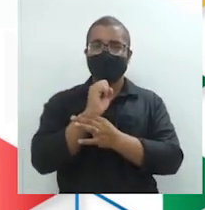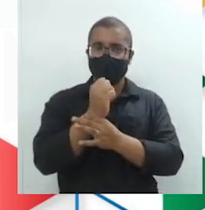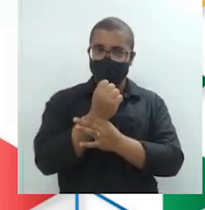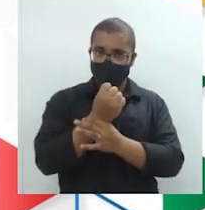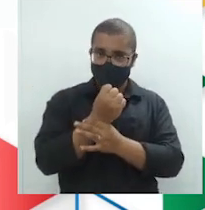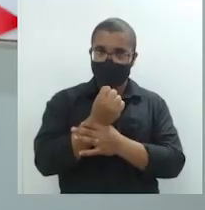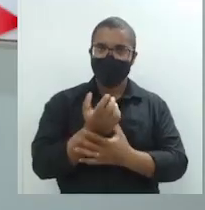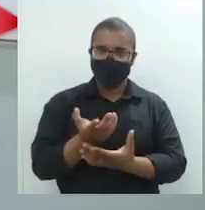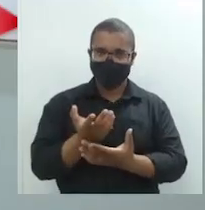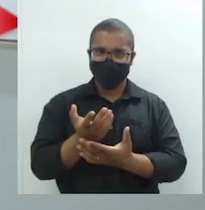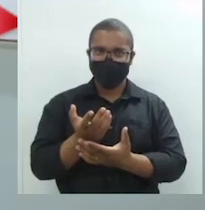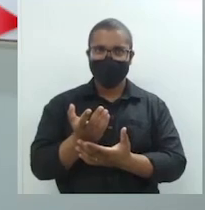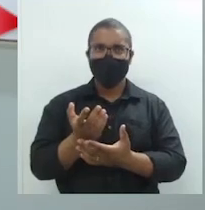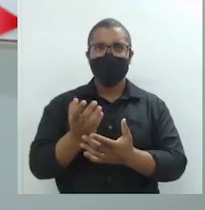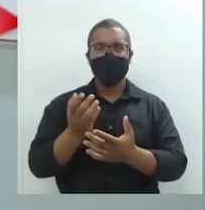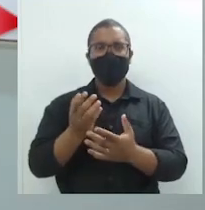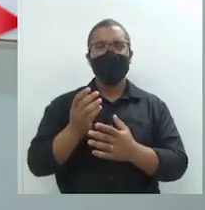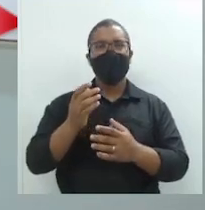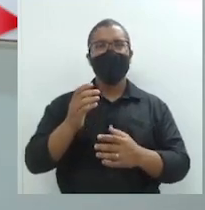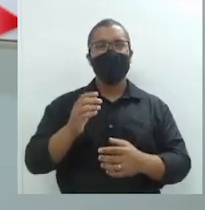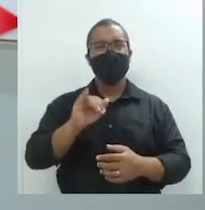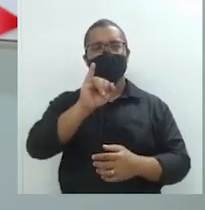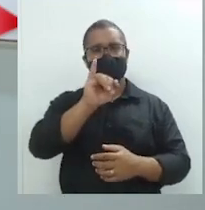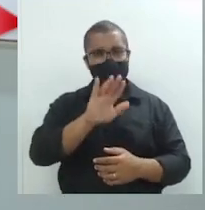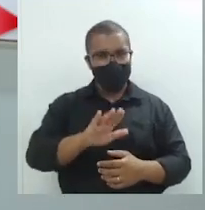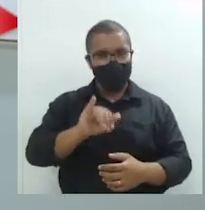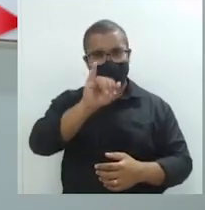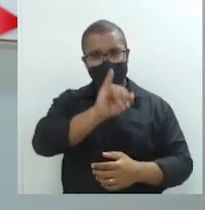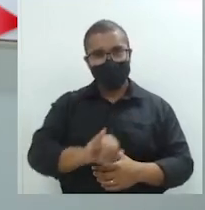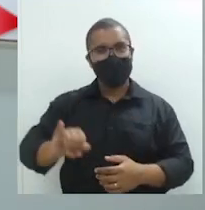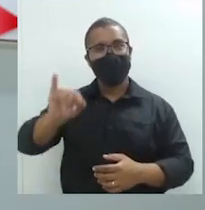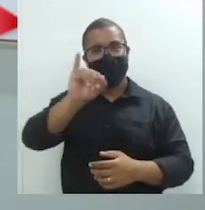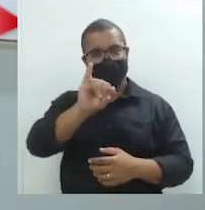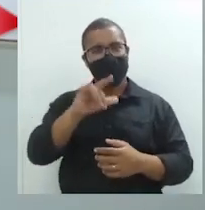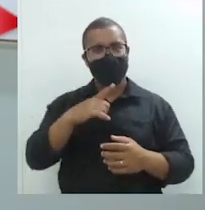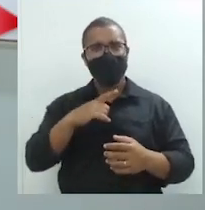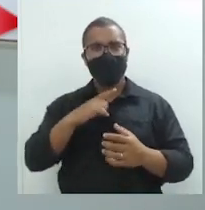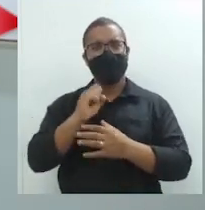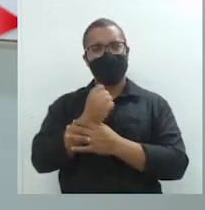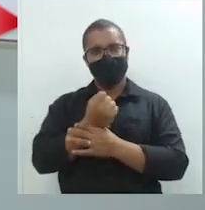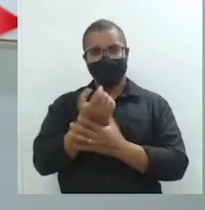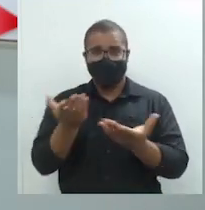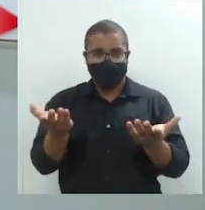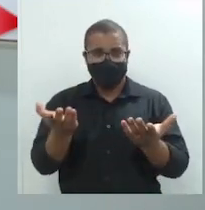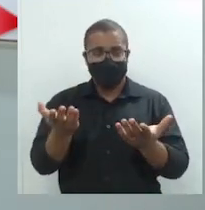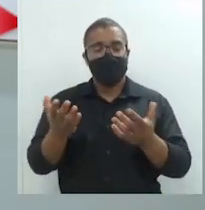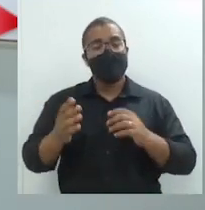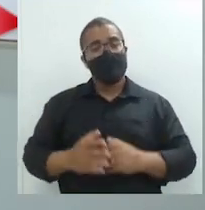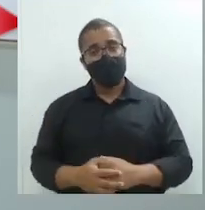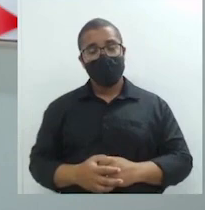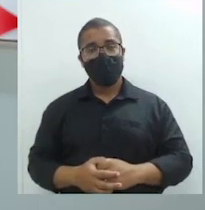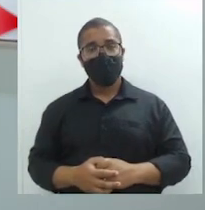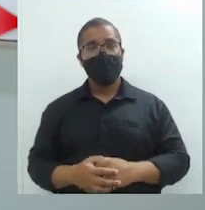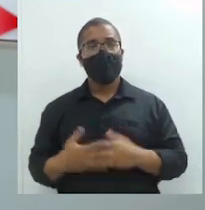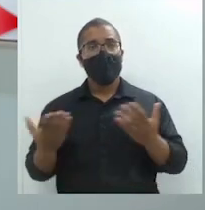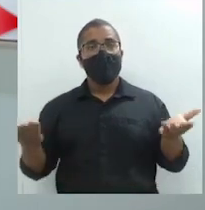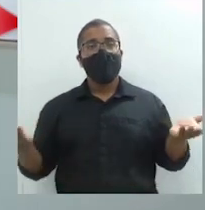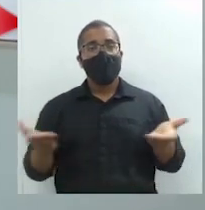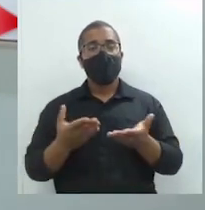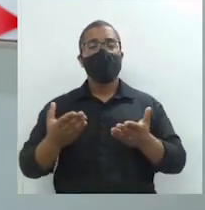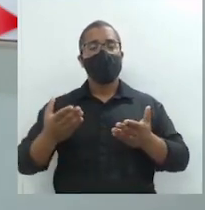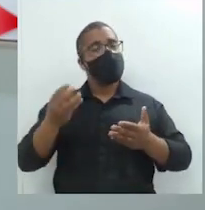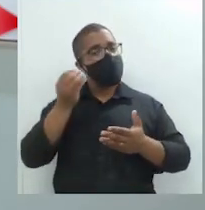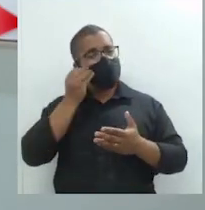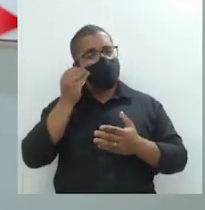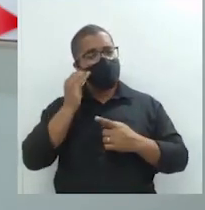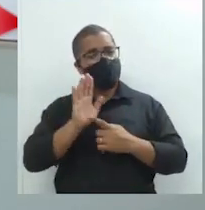certo? Então é como se diz, até o Papa, até o Papa usa seguro. Minha gente, vejam só, eu busquei hoje tentar mostrar